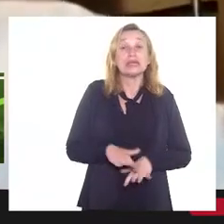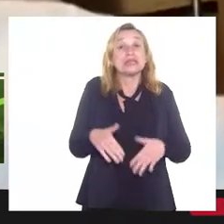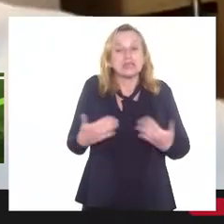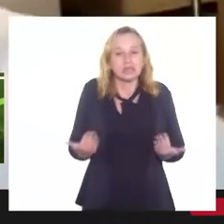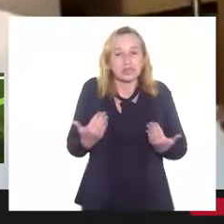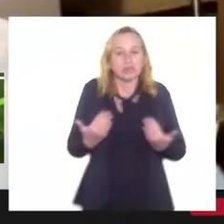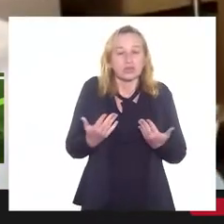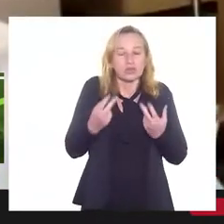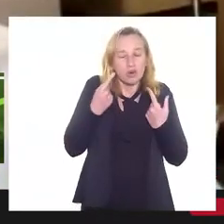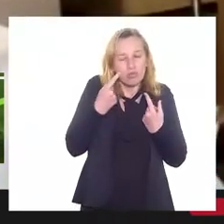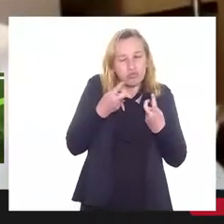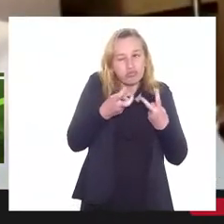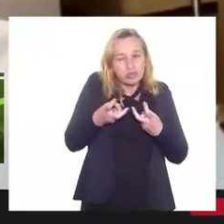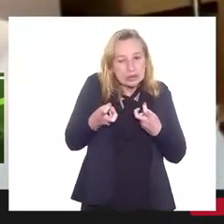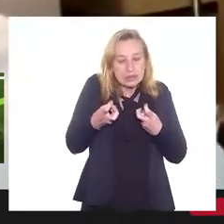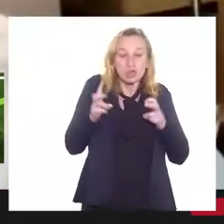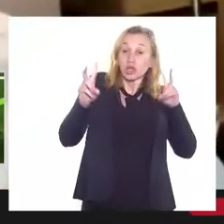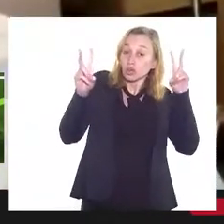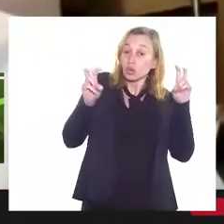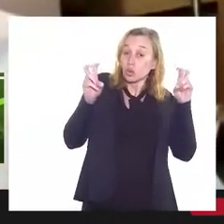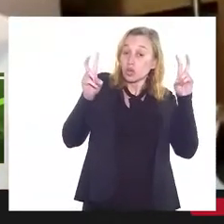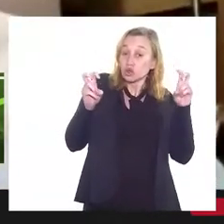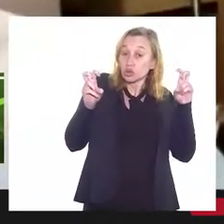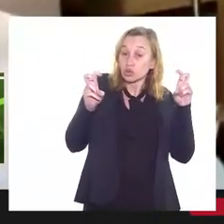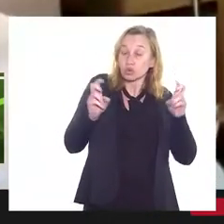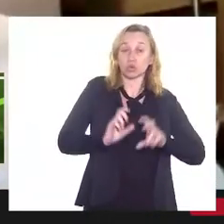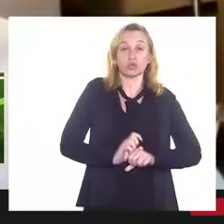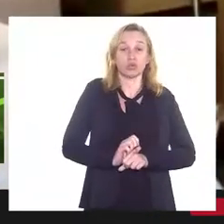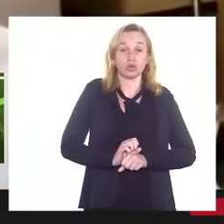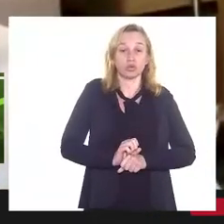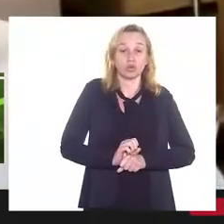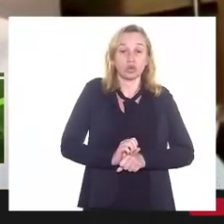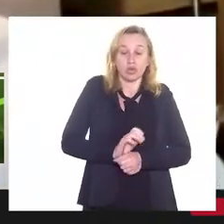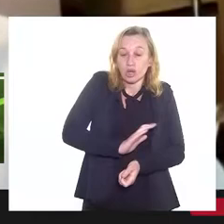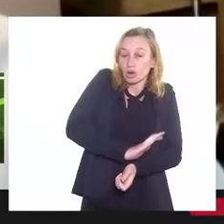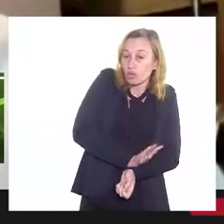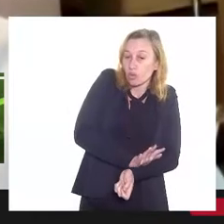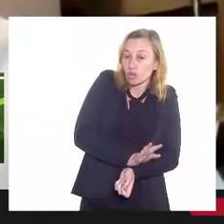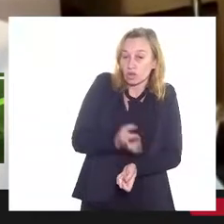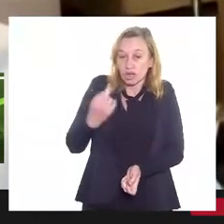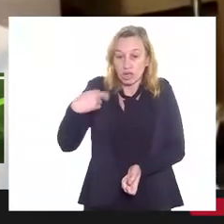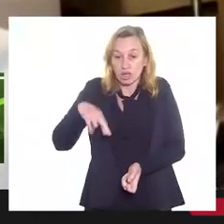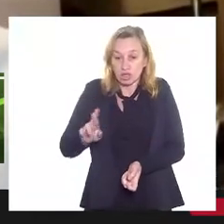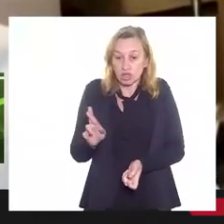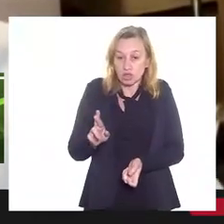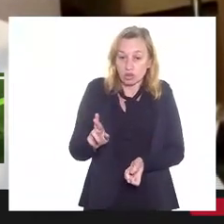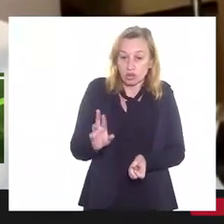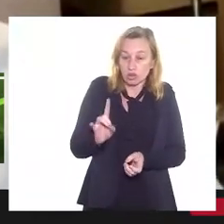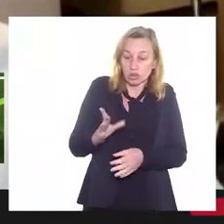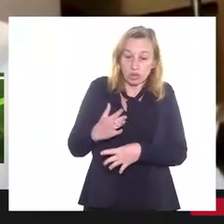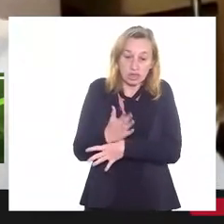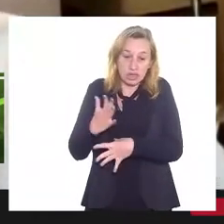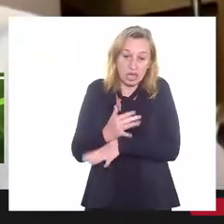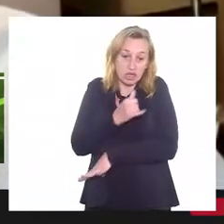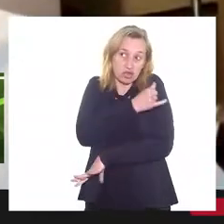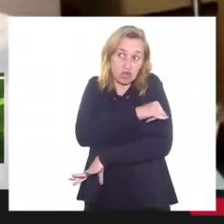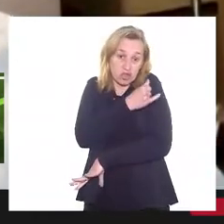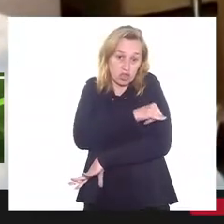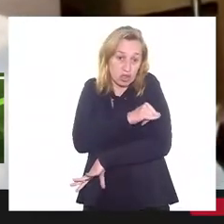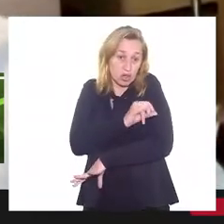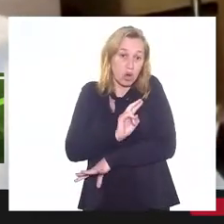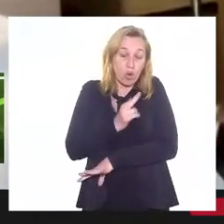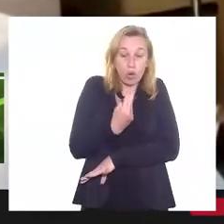depois você repara que o assunto não precisa circunscreve a intolerância apenas a cidade do Rio de Janeiro ou a